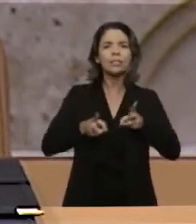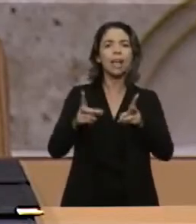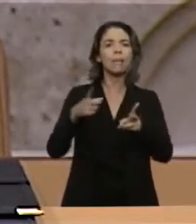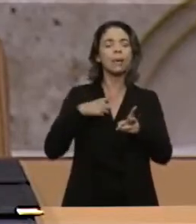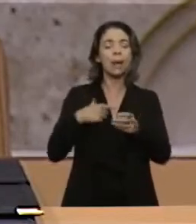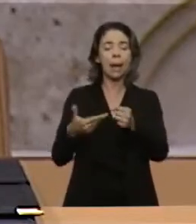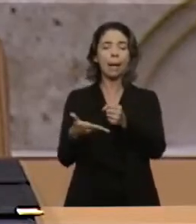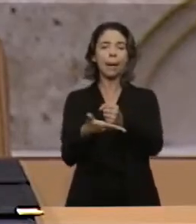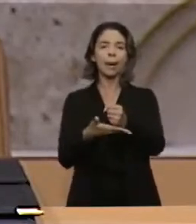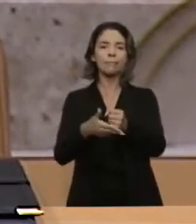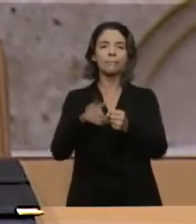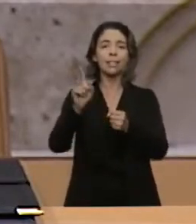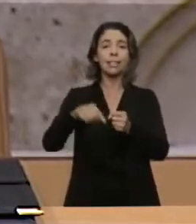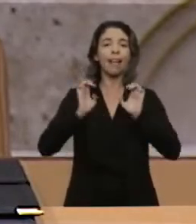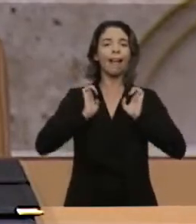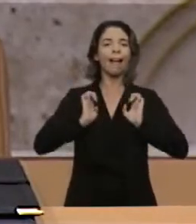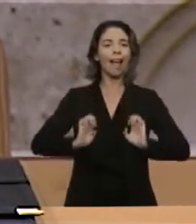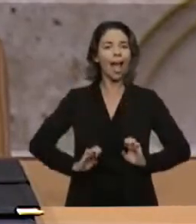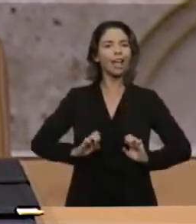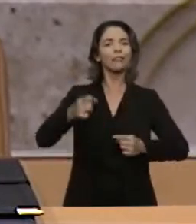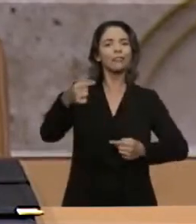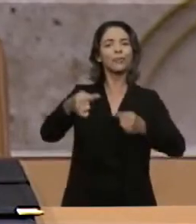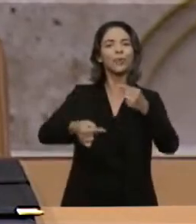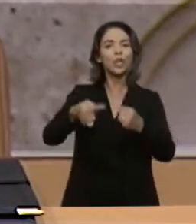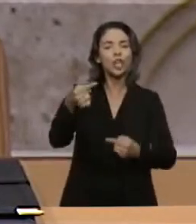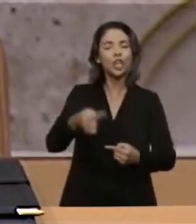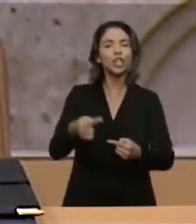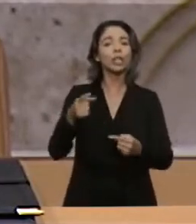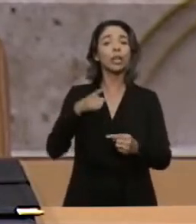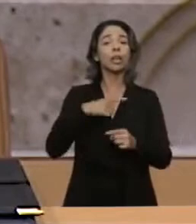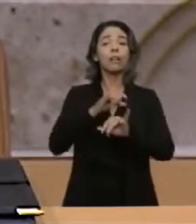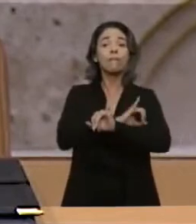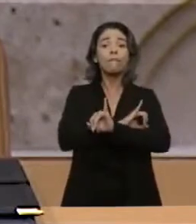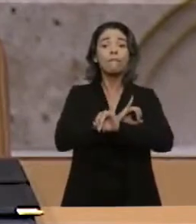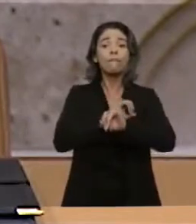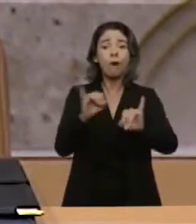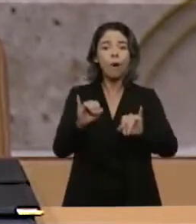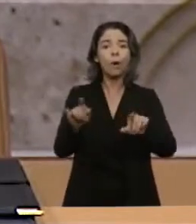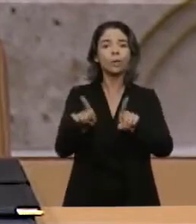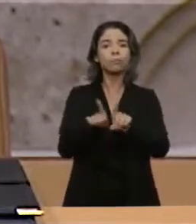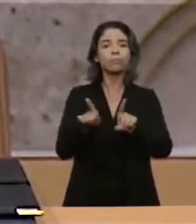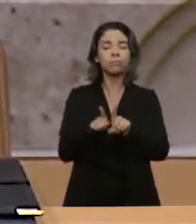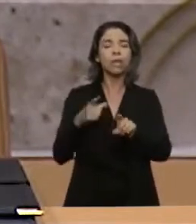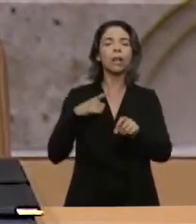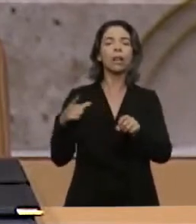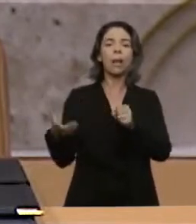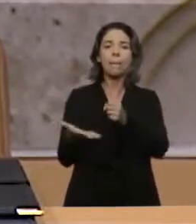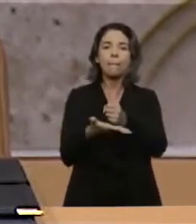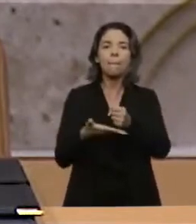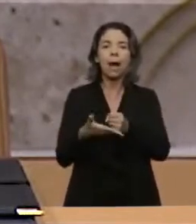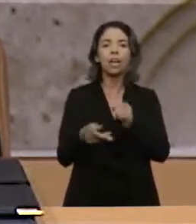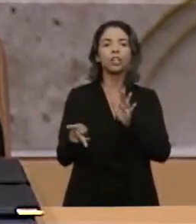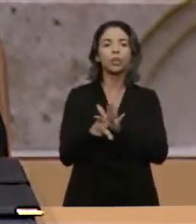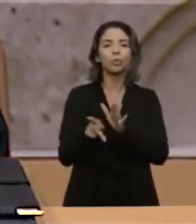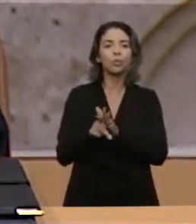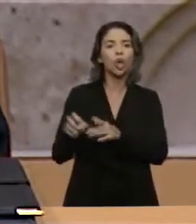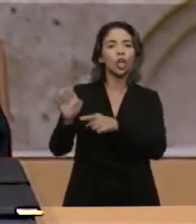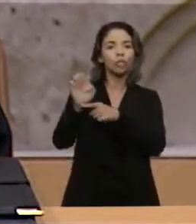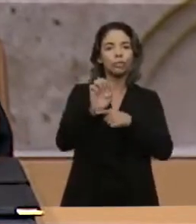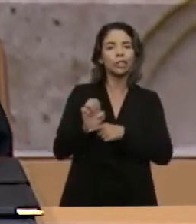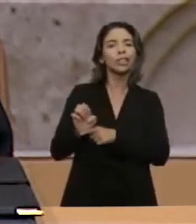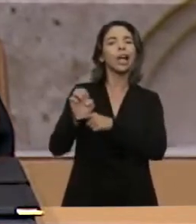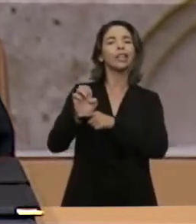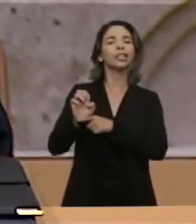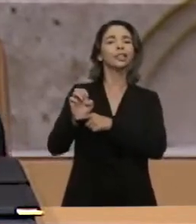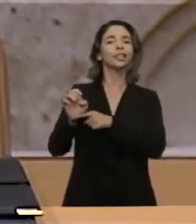os fundamentos éticos e políticos que informam e dão sustentação ao Estado Democrático de